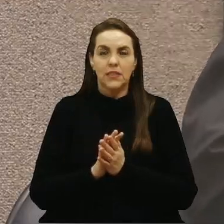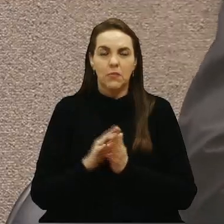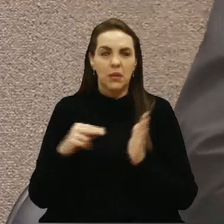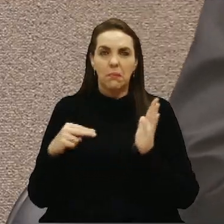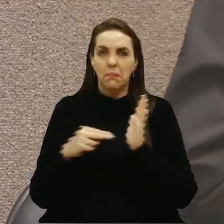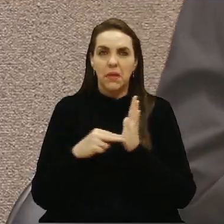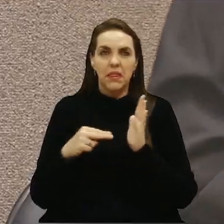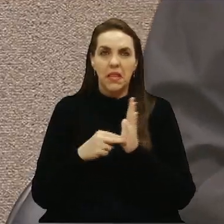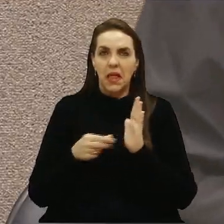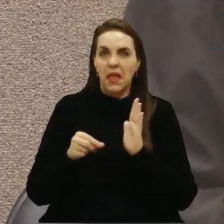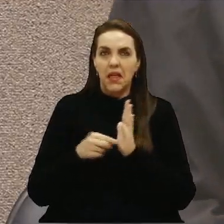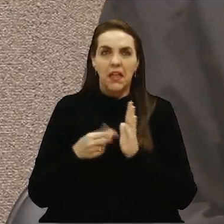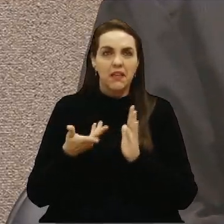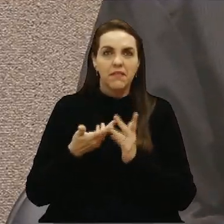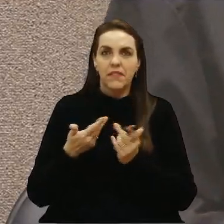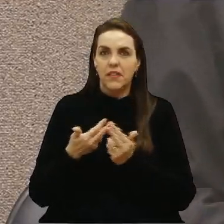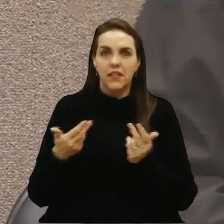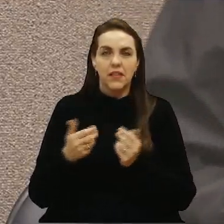pendrive